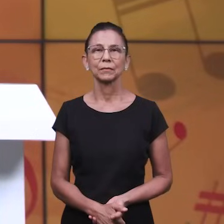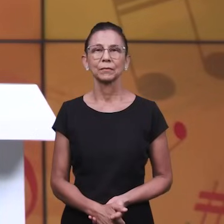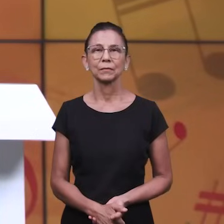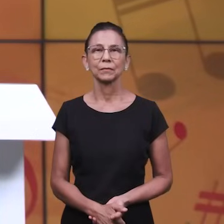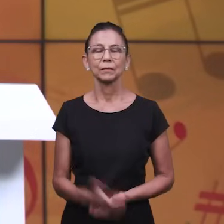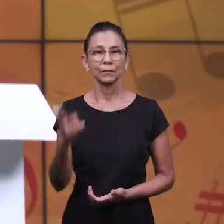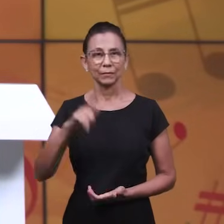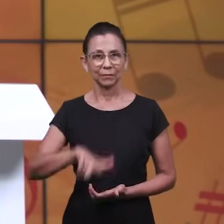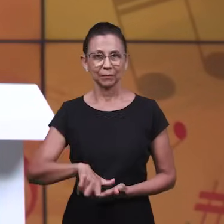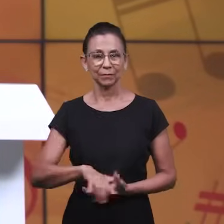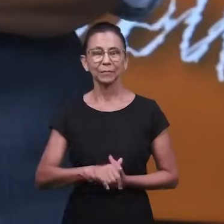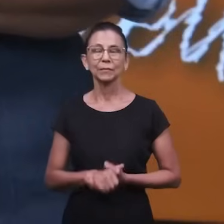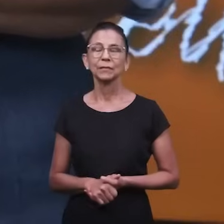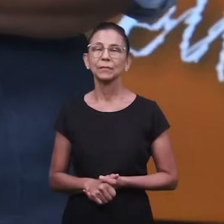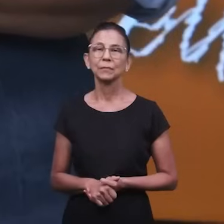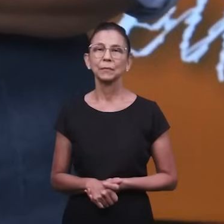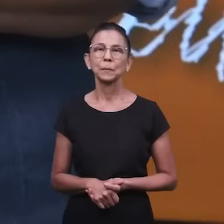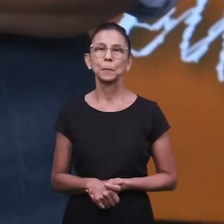Vamos de novo?